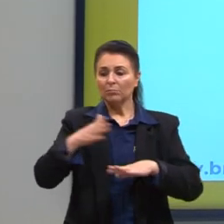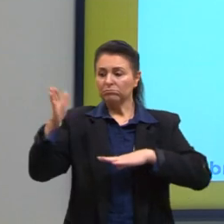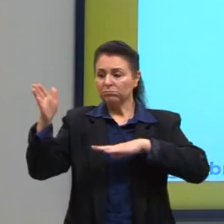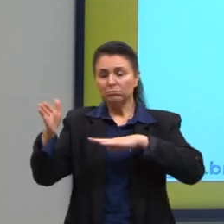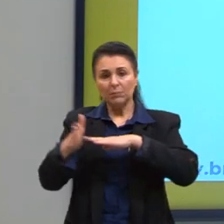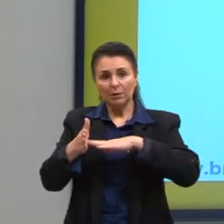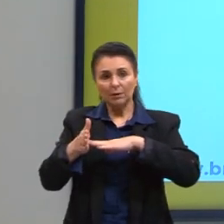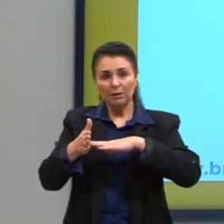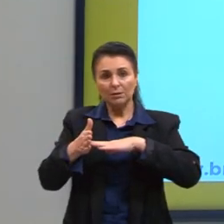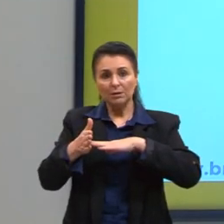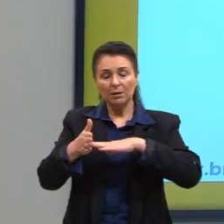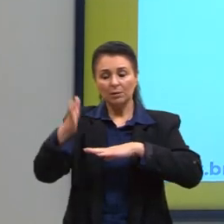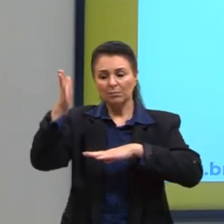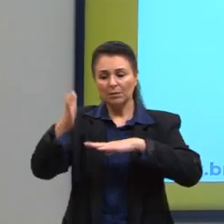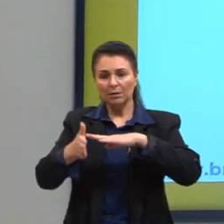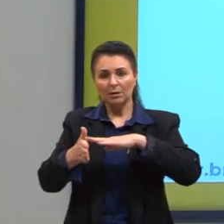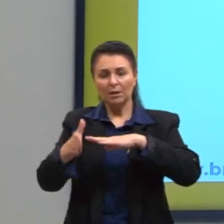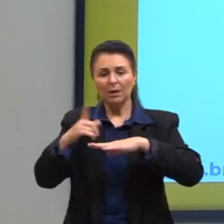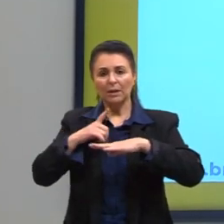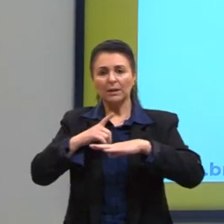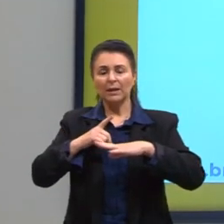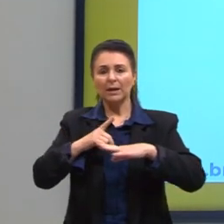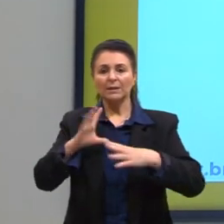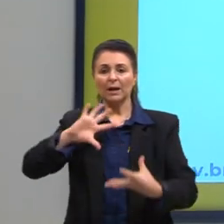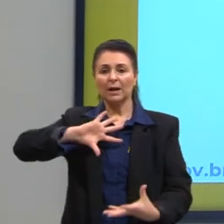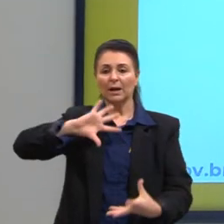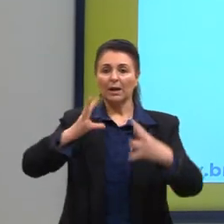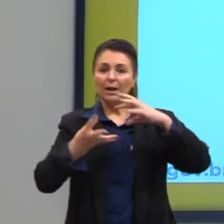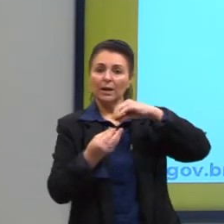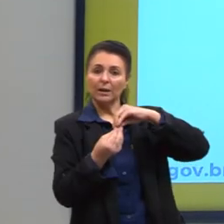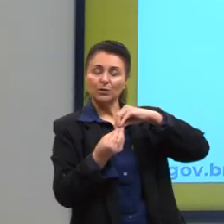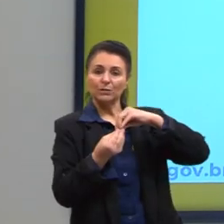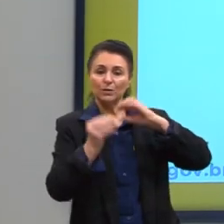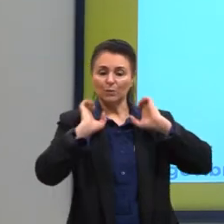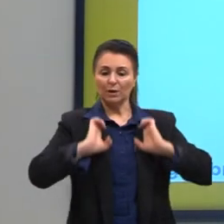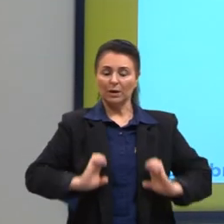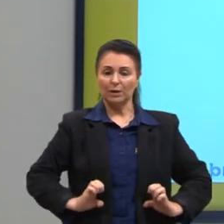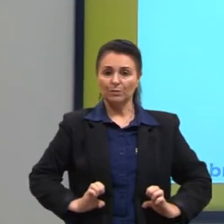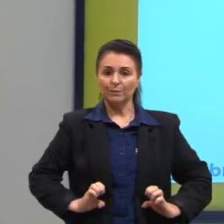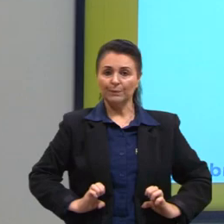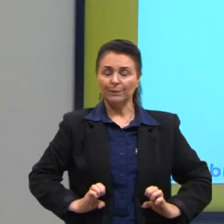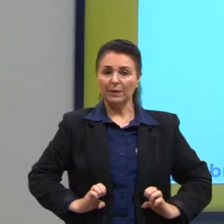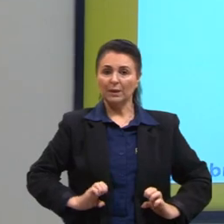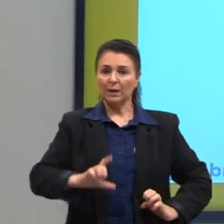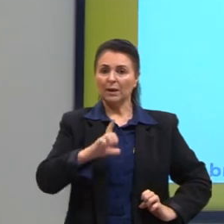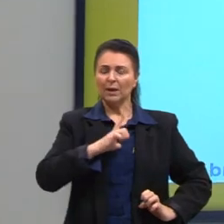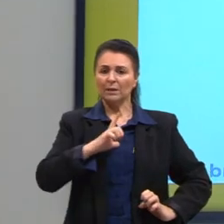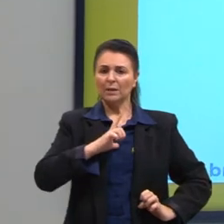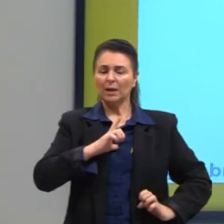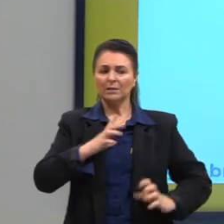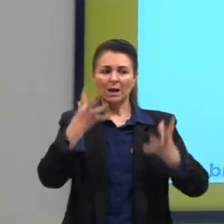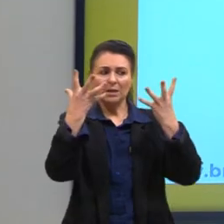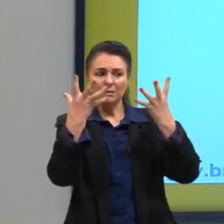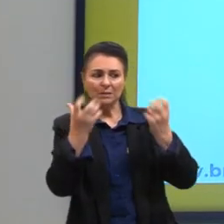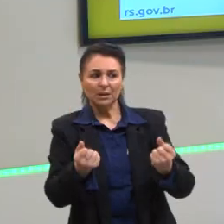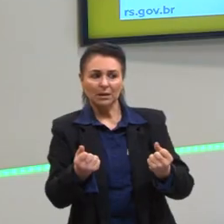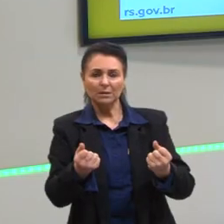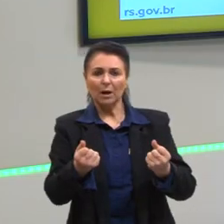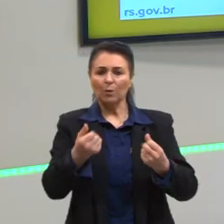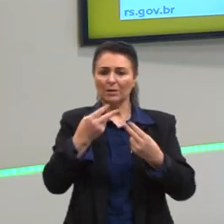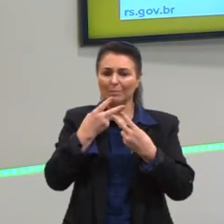contemporaneidade né que é importante essa esse relativismo ético seja é essa é a essa tolerância né